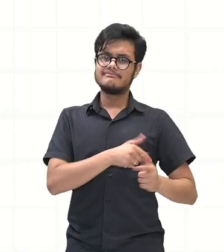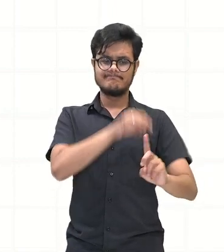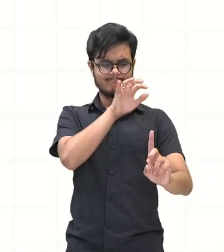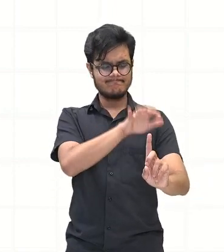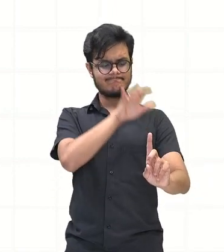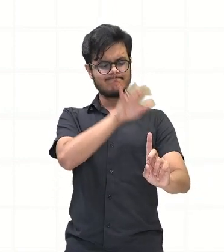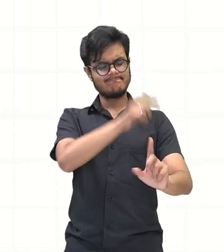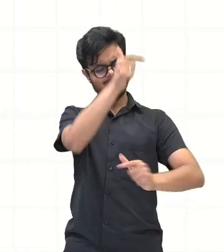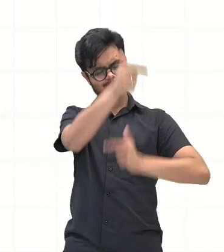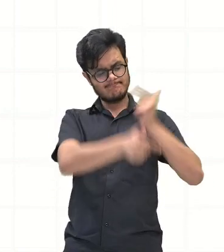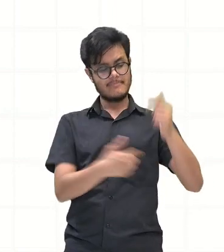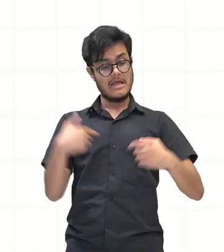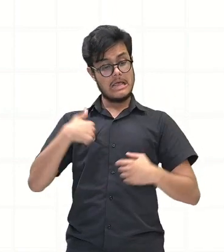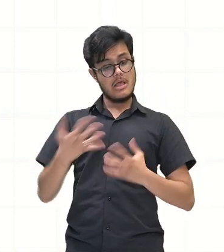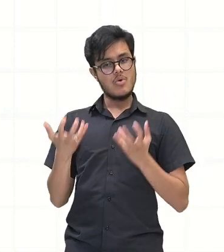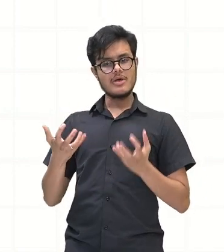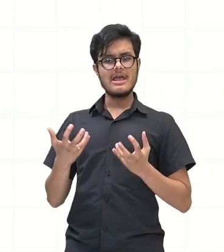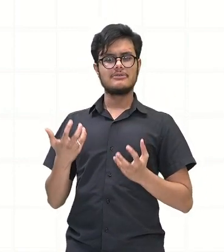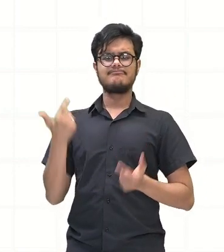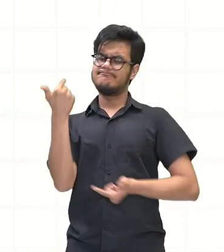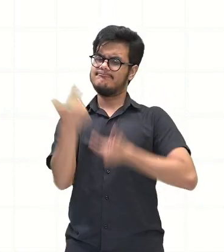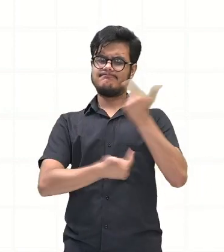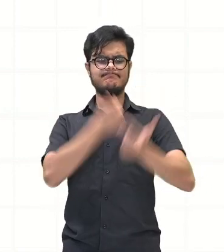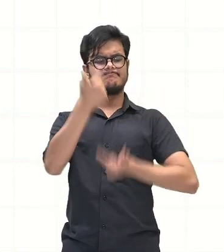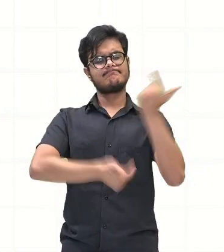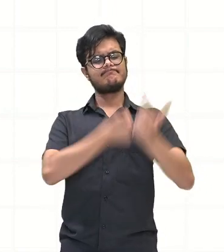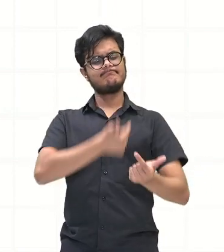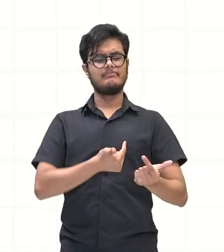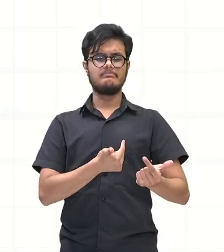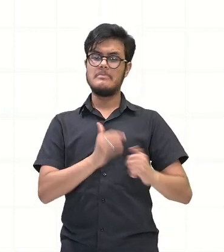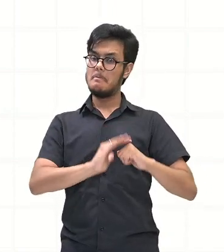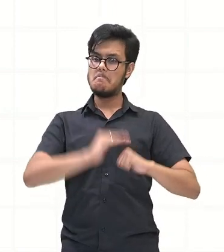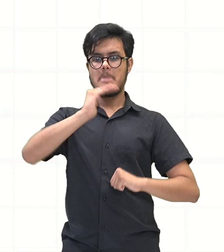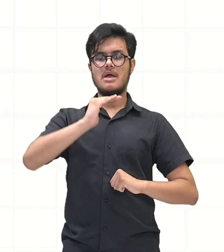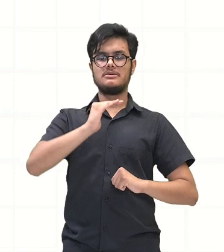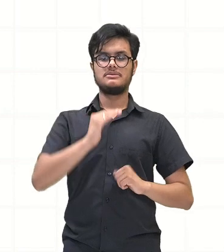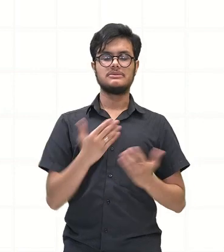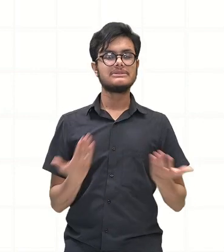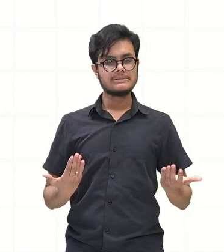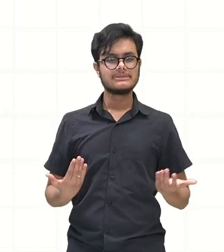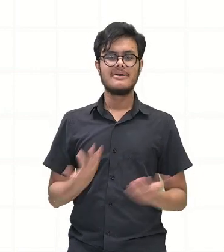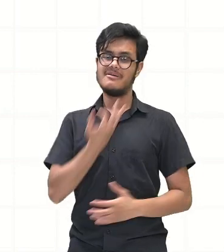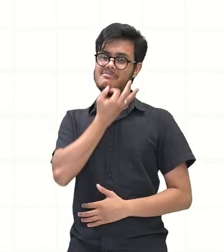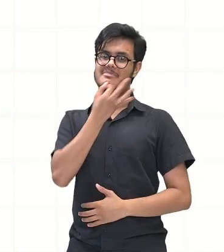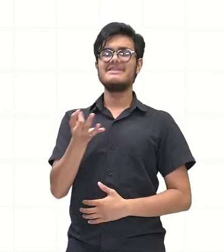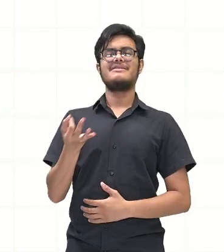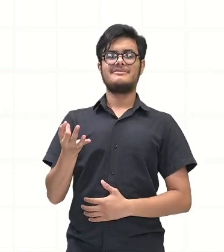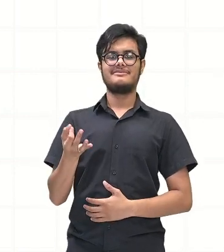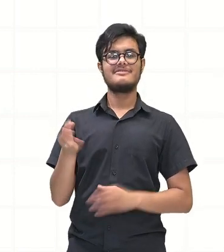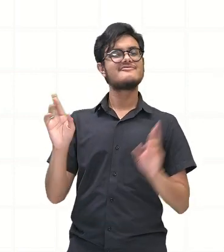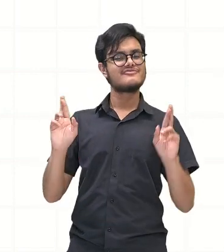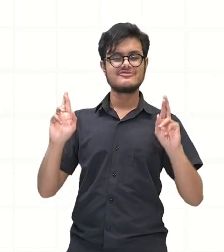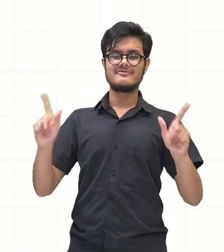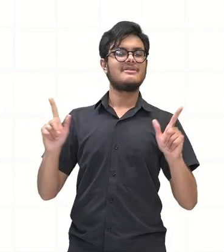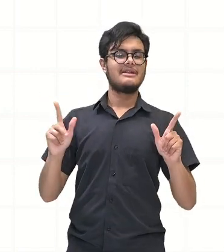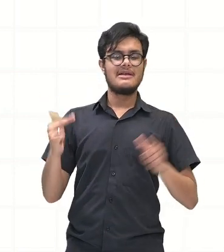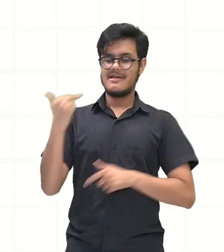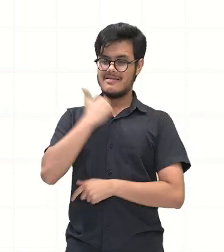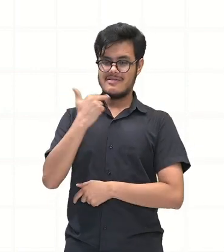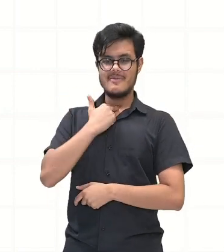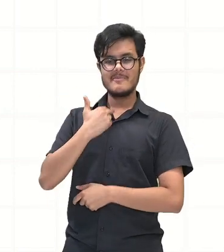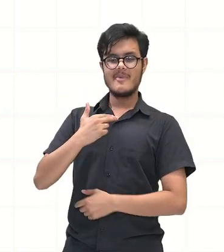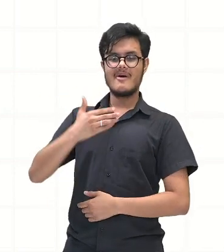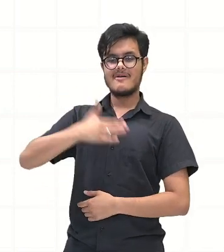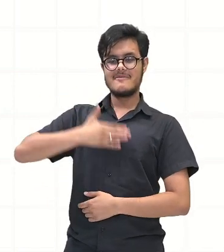daquele escravizado queira, né, que ela produza. Então, isso vai ser um dos argumentos para que os muçulmanos não